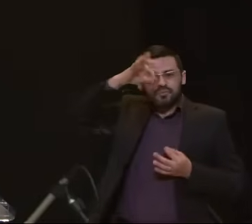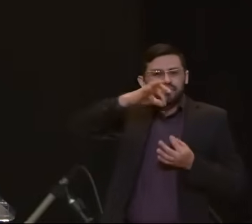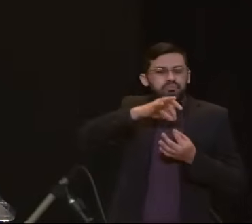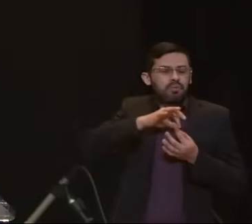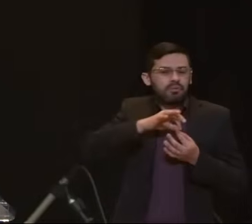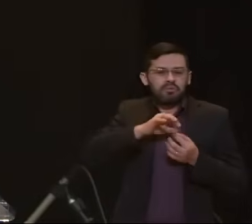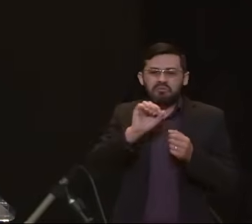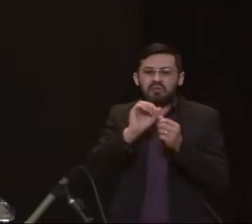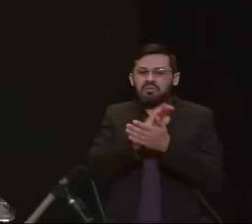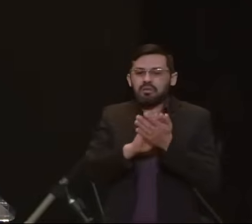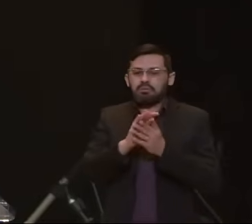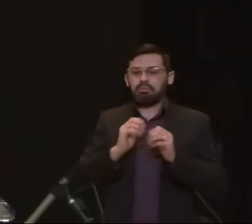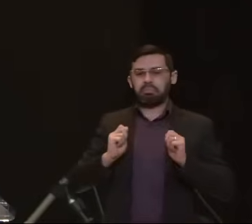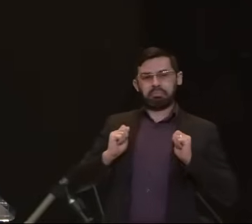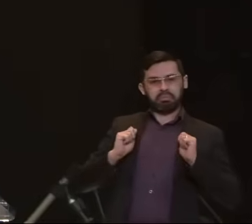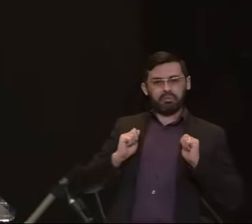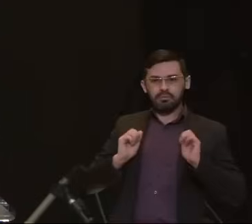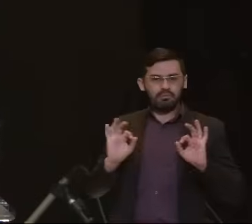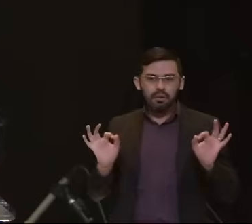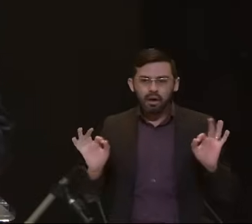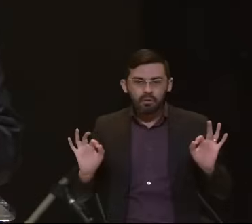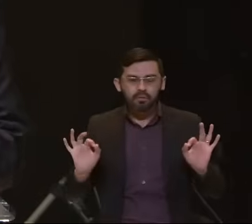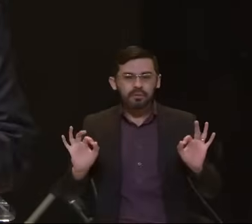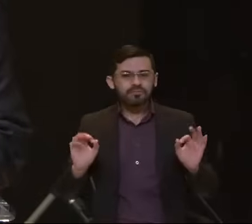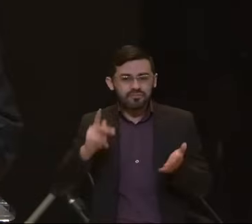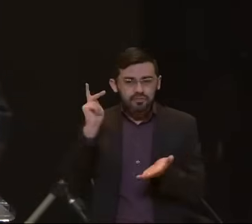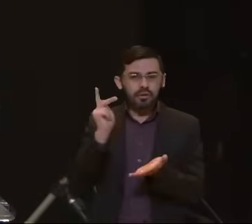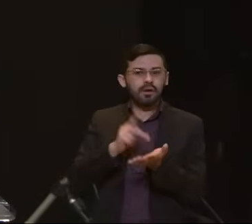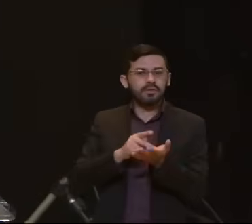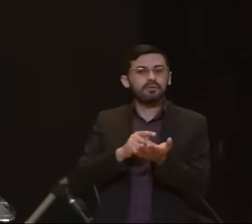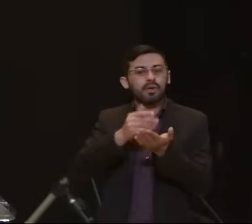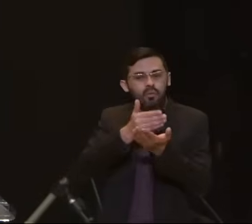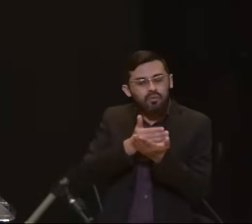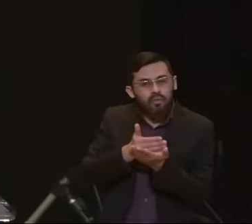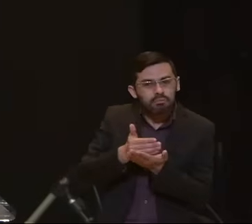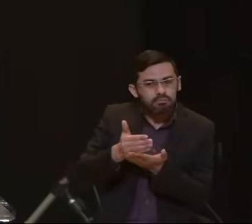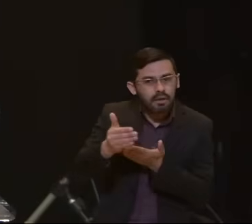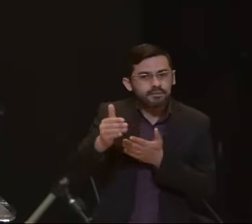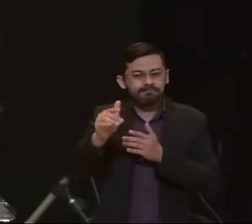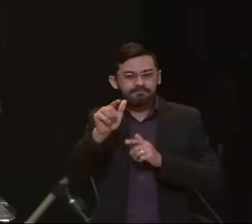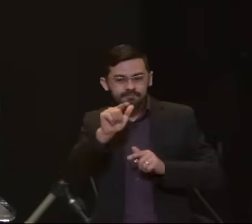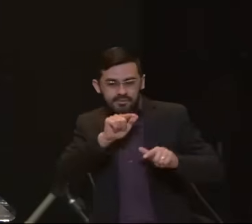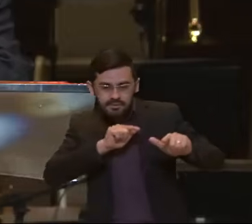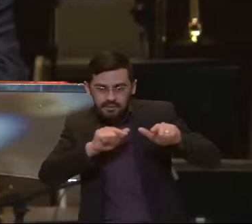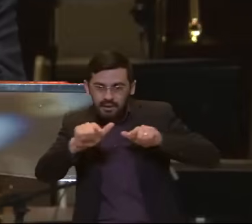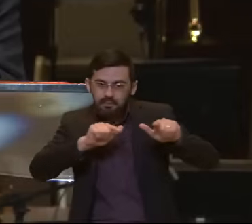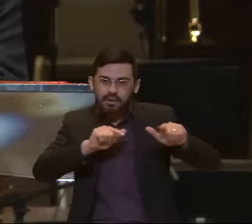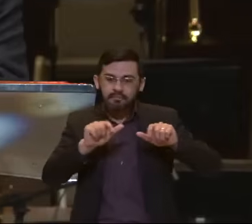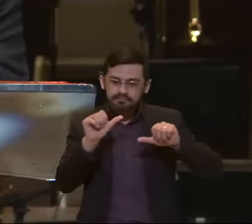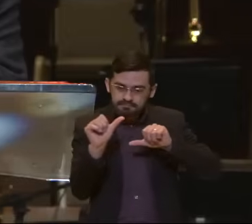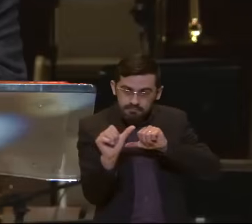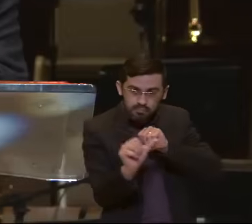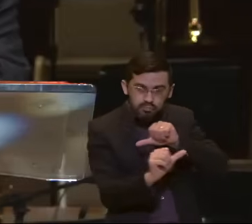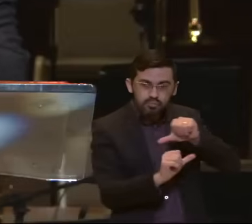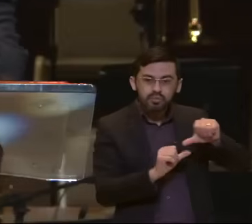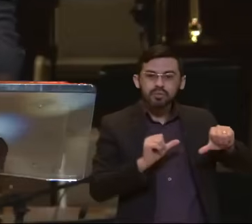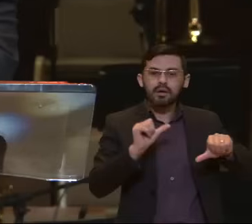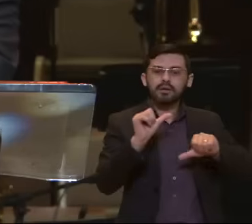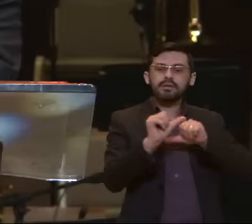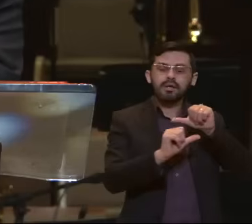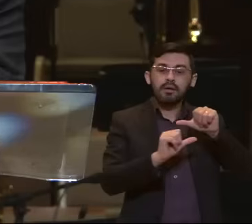presença tremendamente ativa, e Ele começa a trabalhar dentro de nós um processo chamado